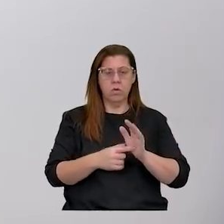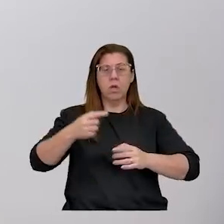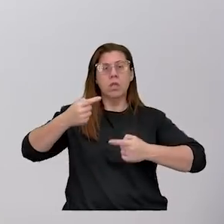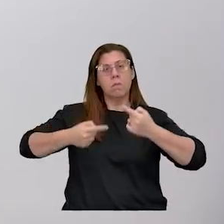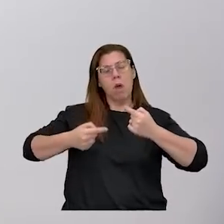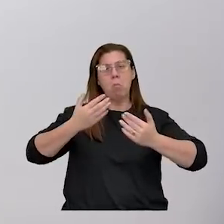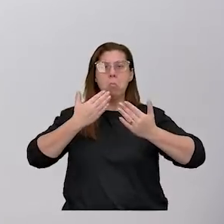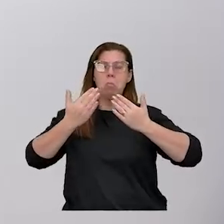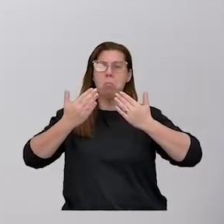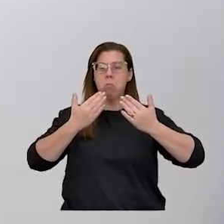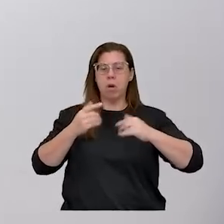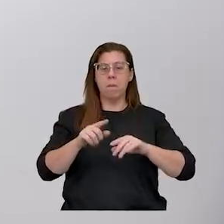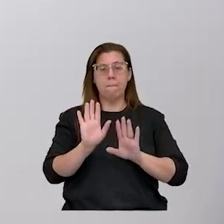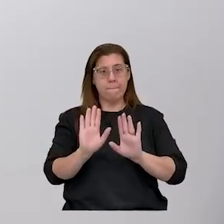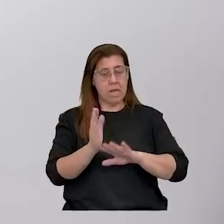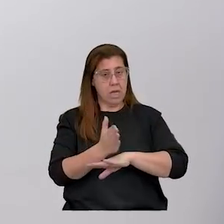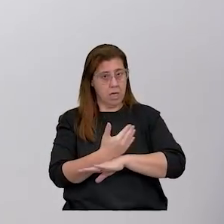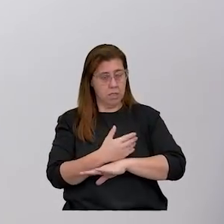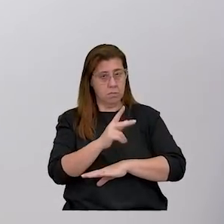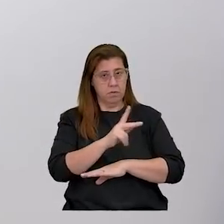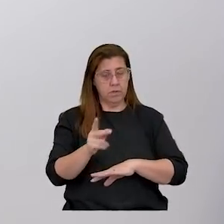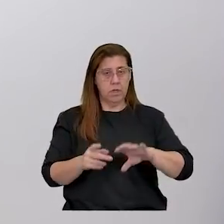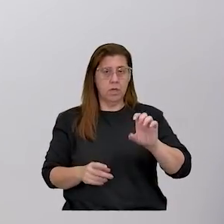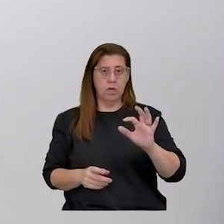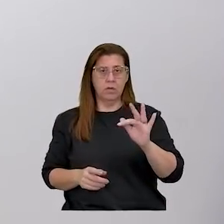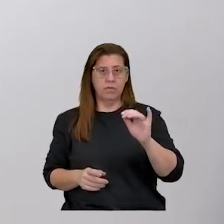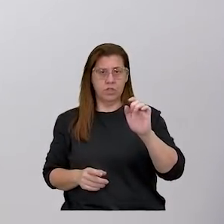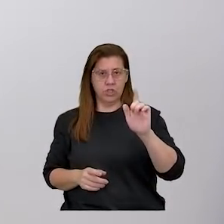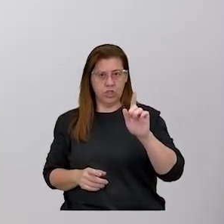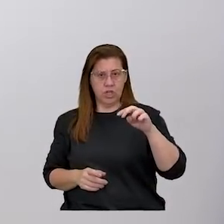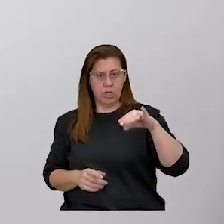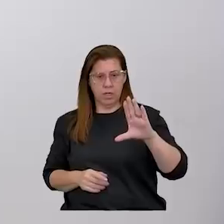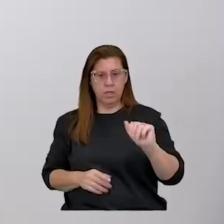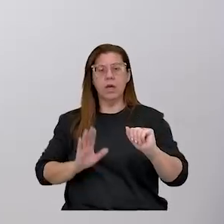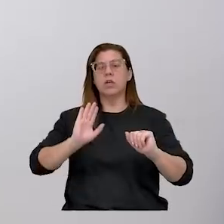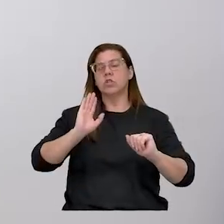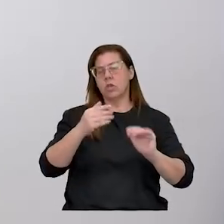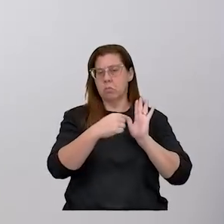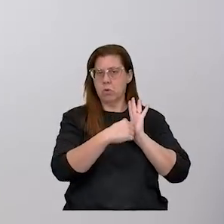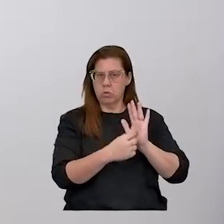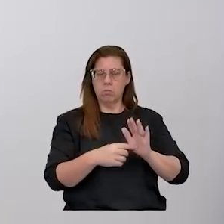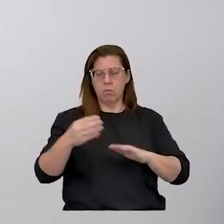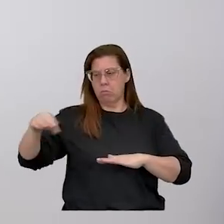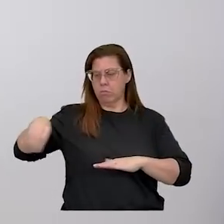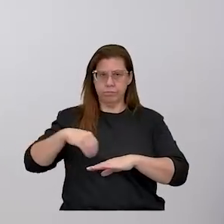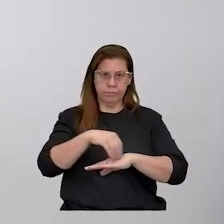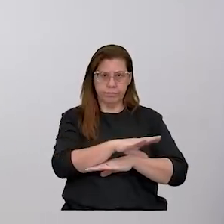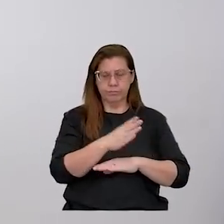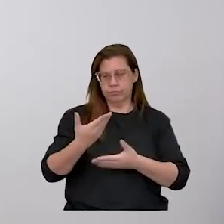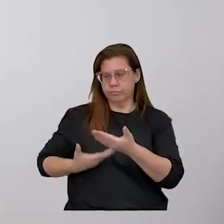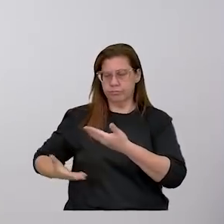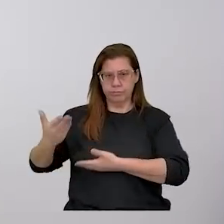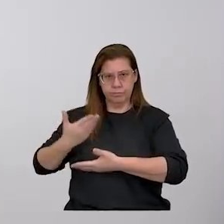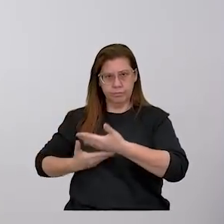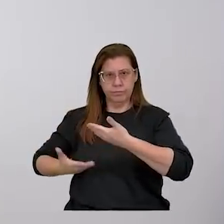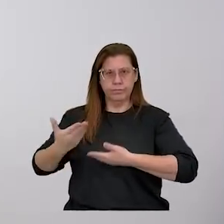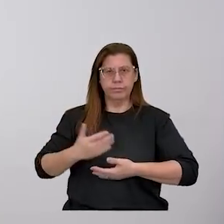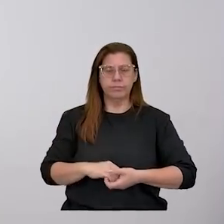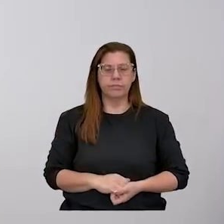um debate é um saber lidar com a palavra, aquele que melhor souber lidar